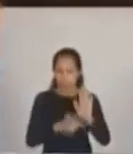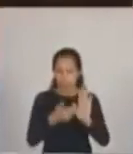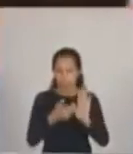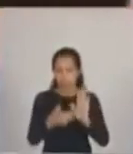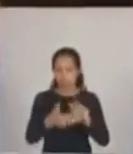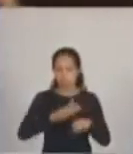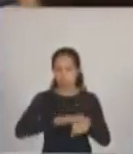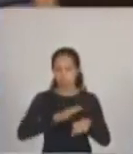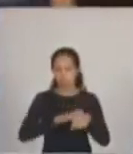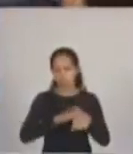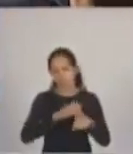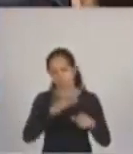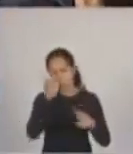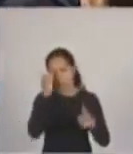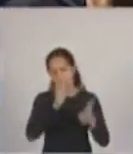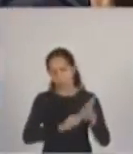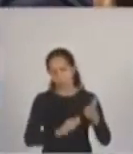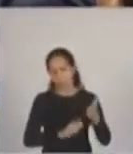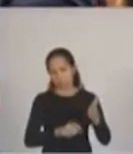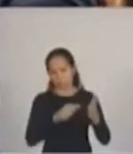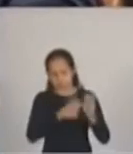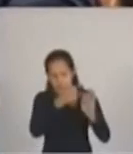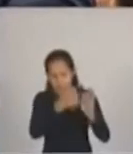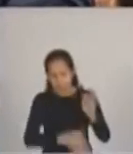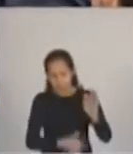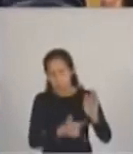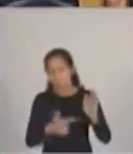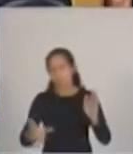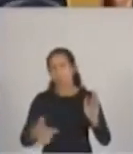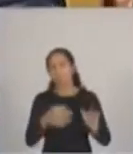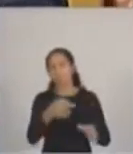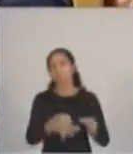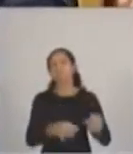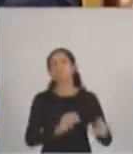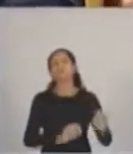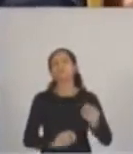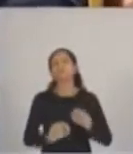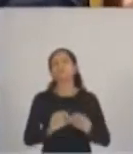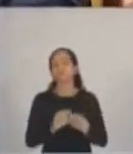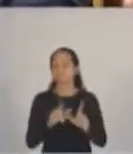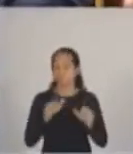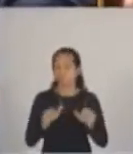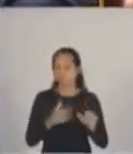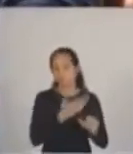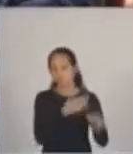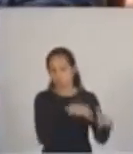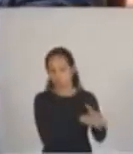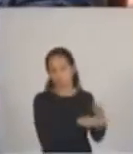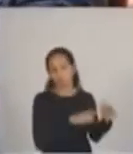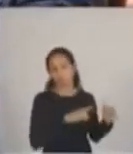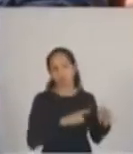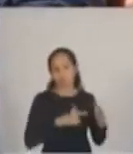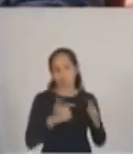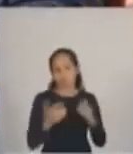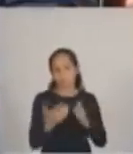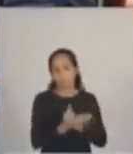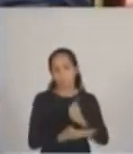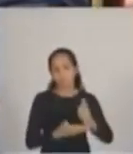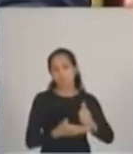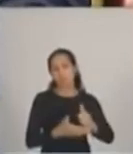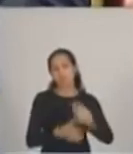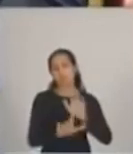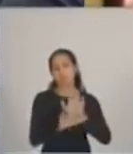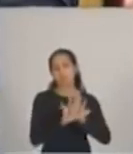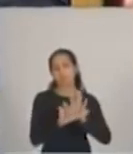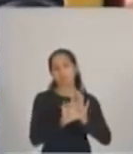autor não cita em sua justificativa, como de costume, seu fundamento legal ou